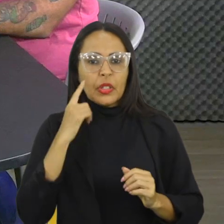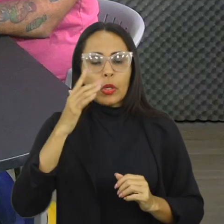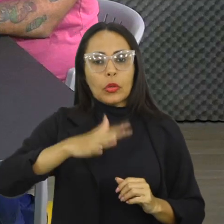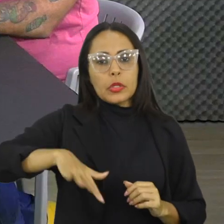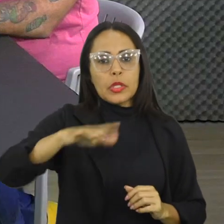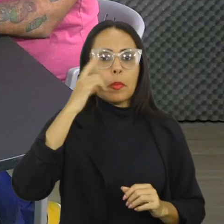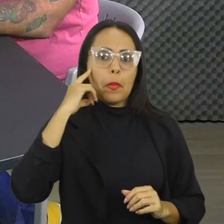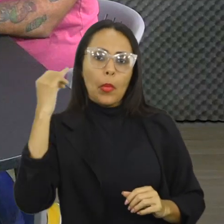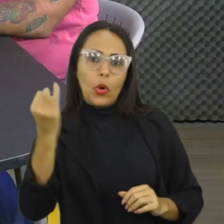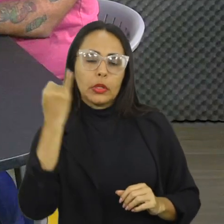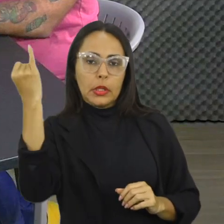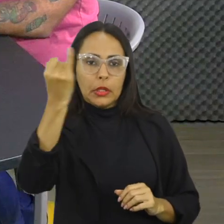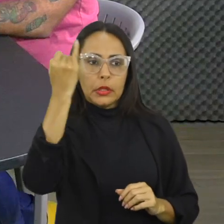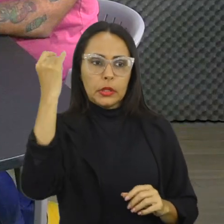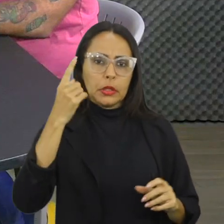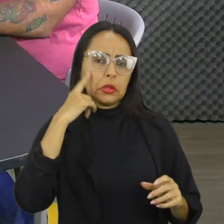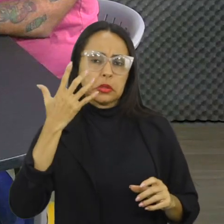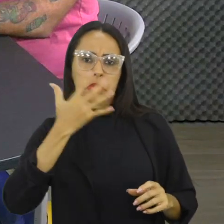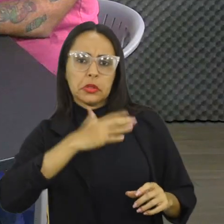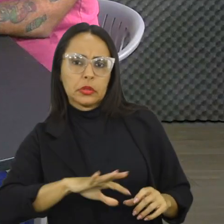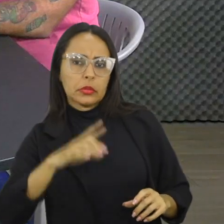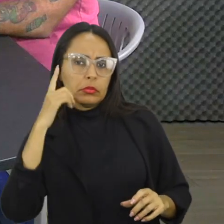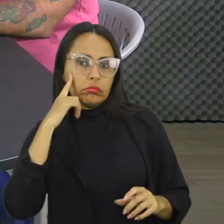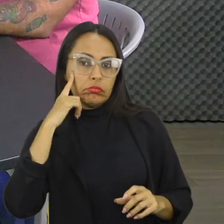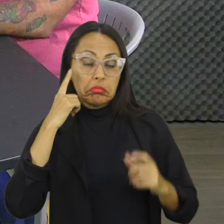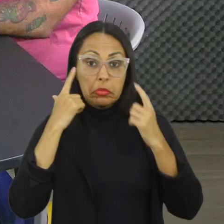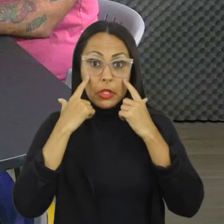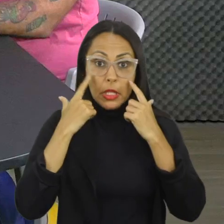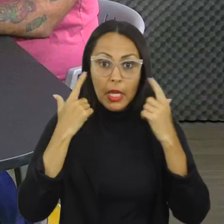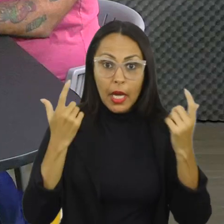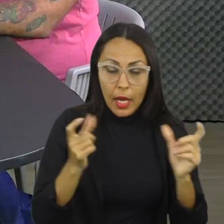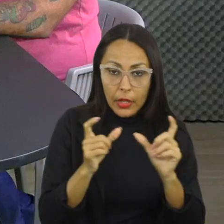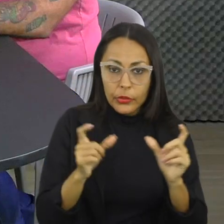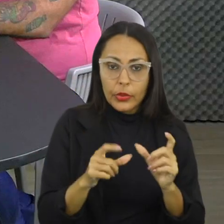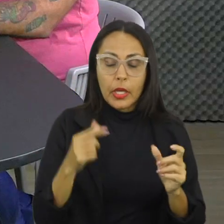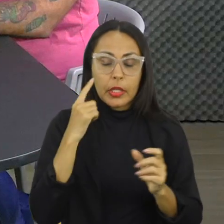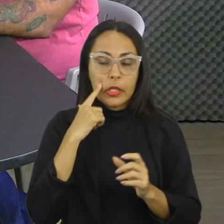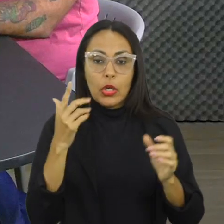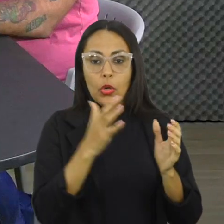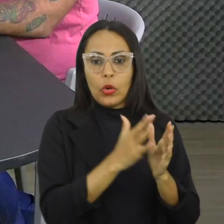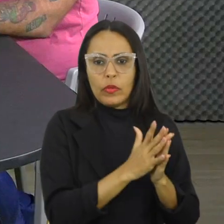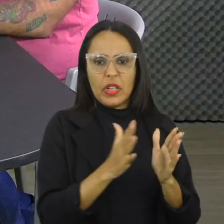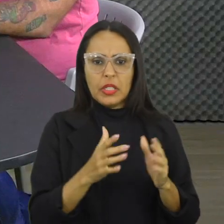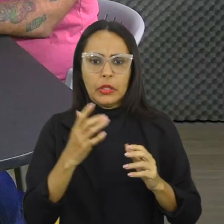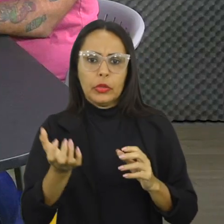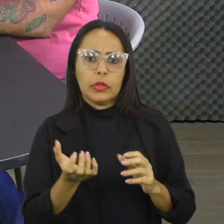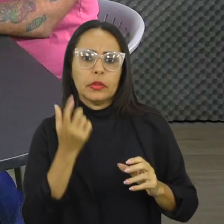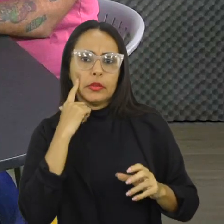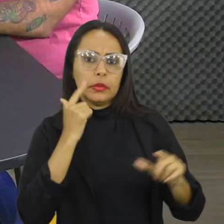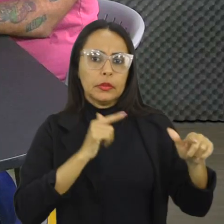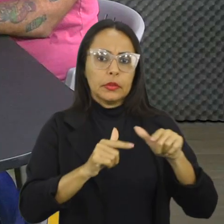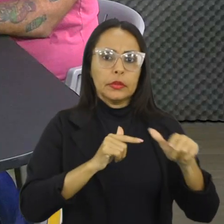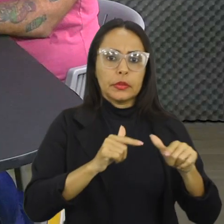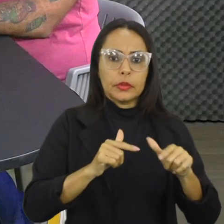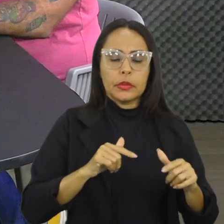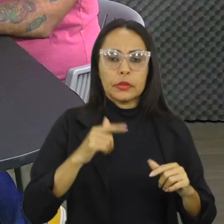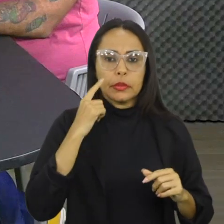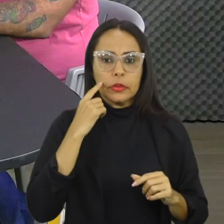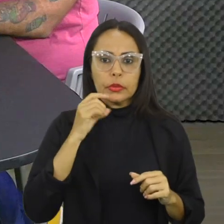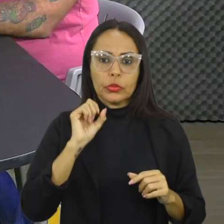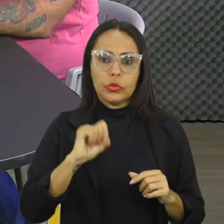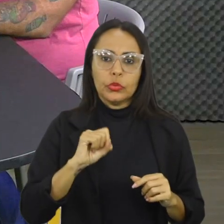Uma coisa interessante que eu acho que eu não tinha me ligado é que o fato de eu querer trabalhar a regência, eu